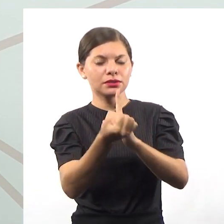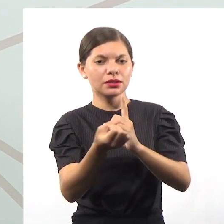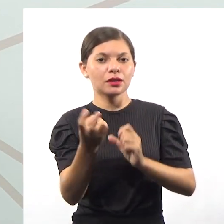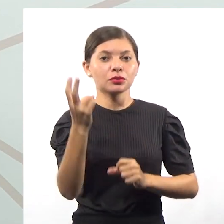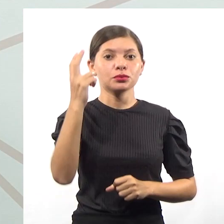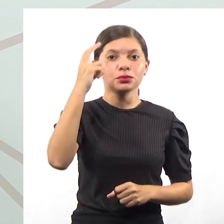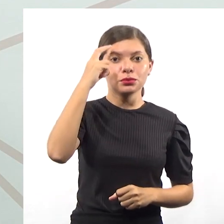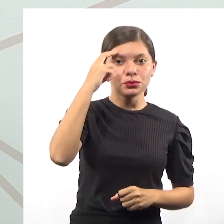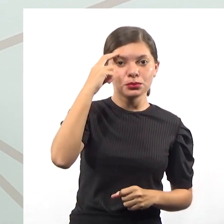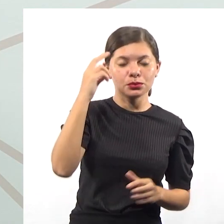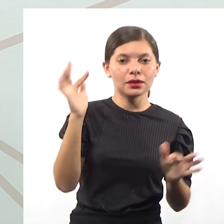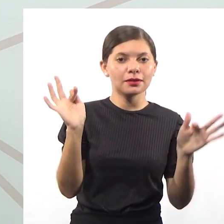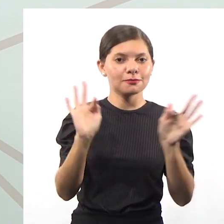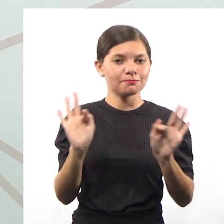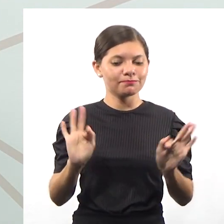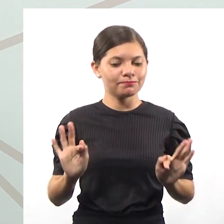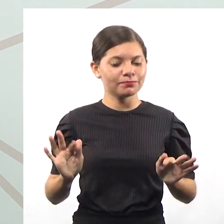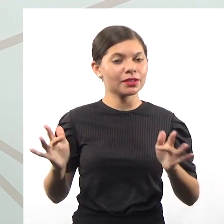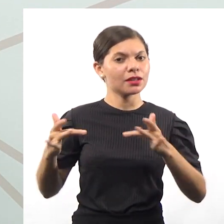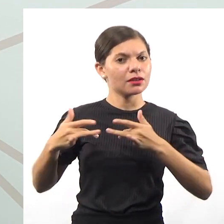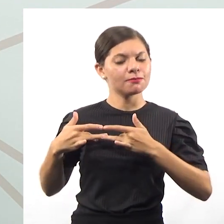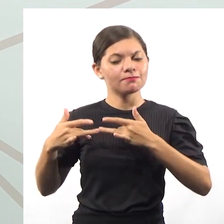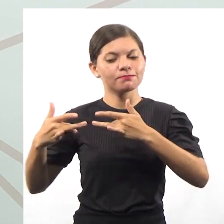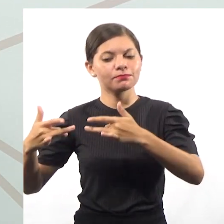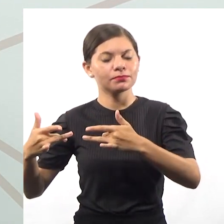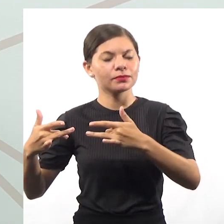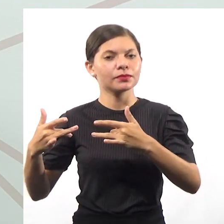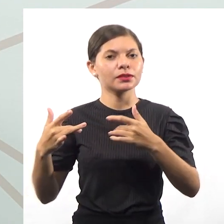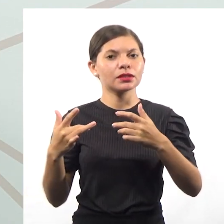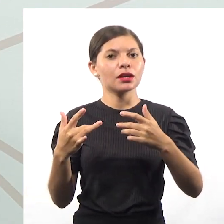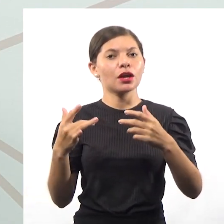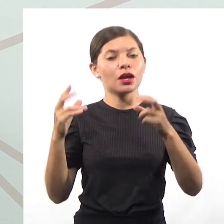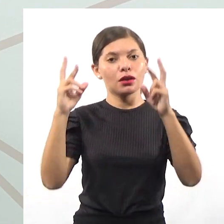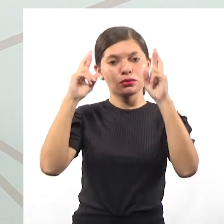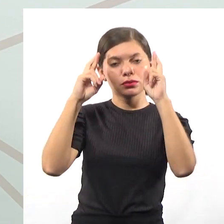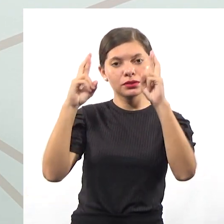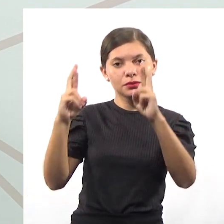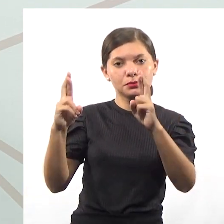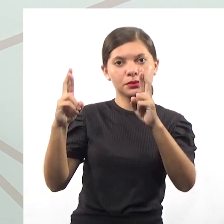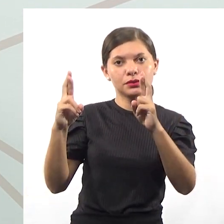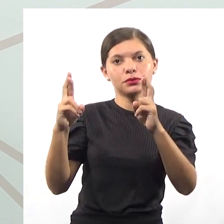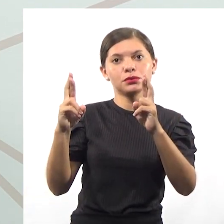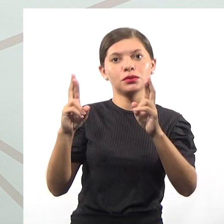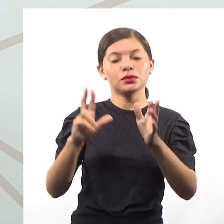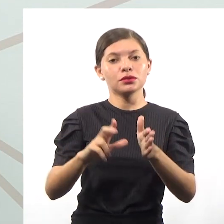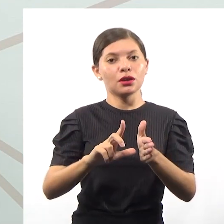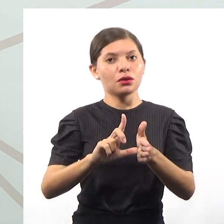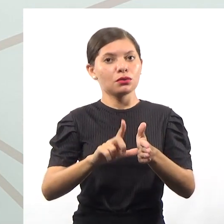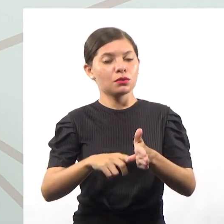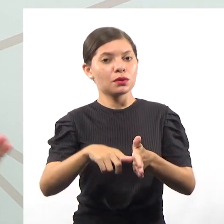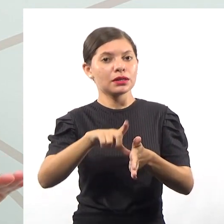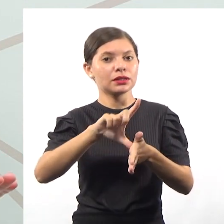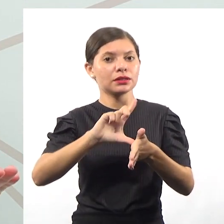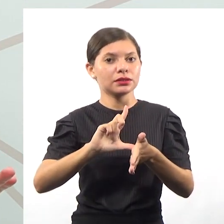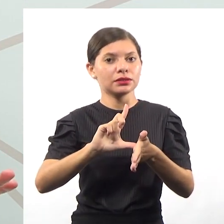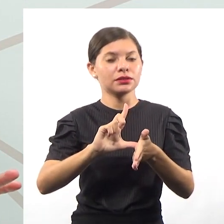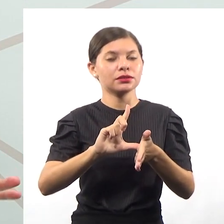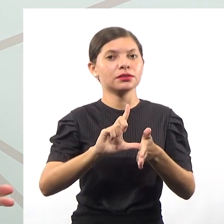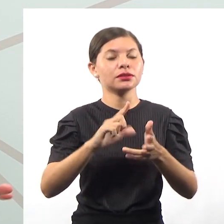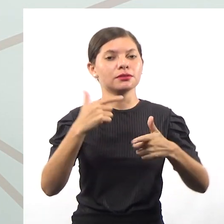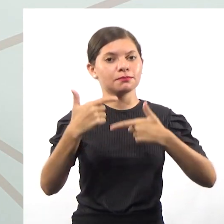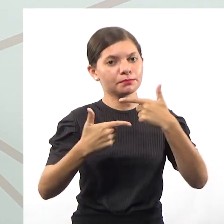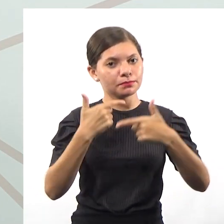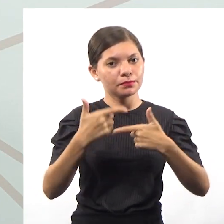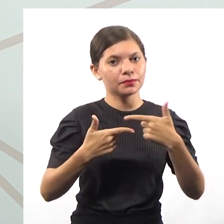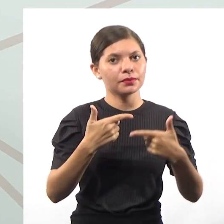a tolerância, a reciprocidade, o respeito, são pressupostos epistemológicos a serem trabalhados na educação